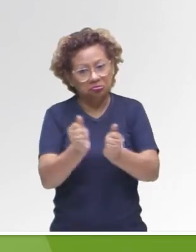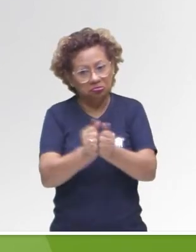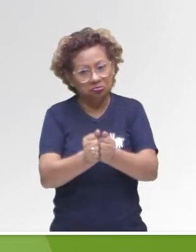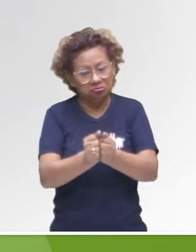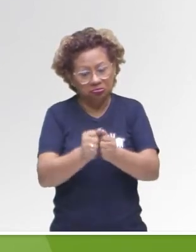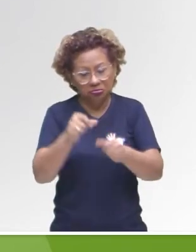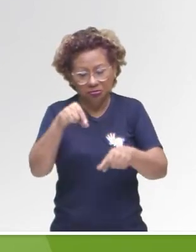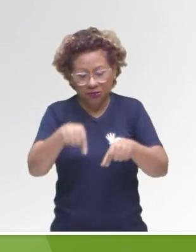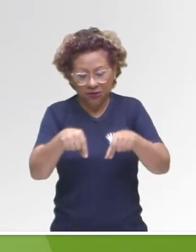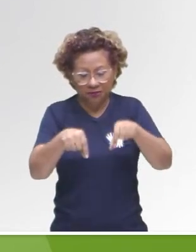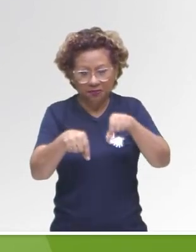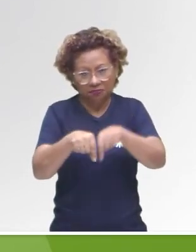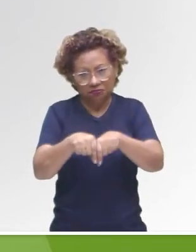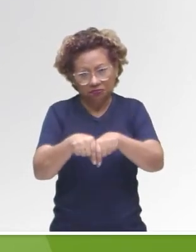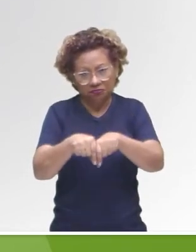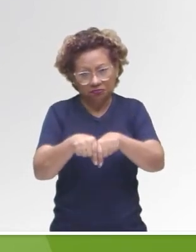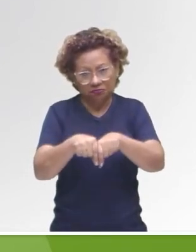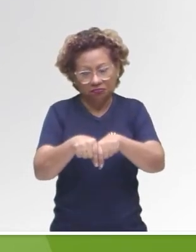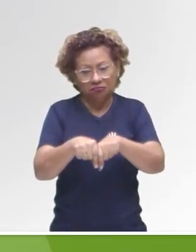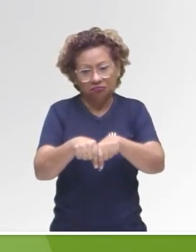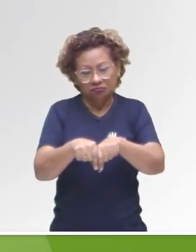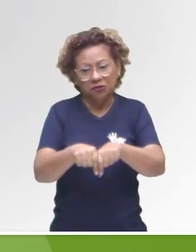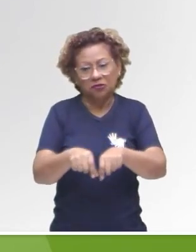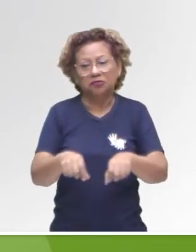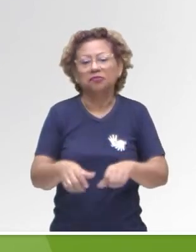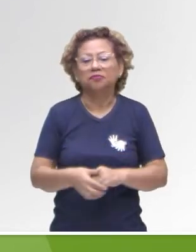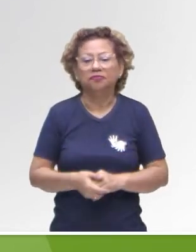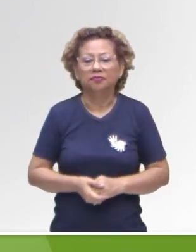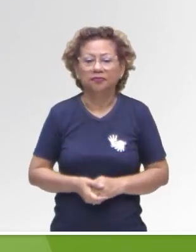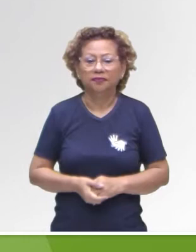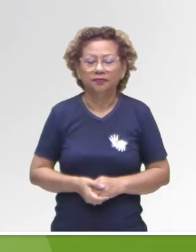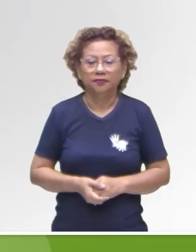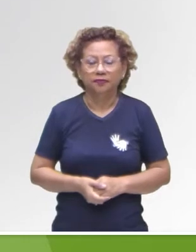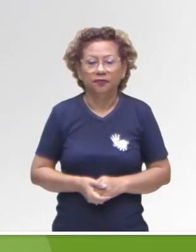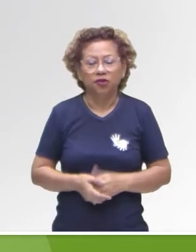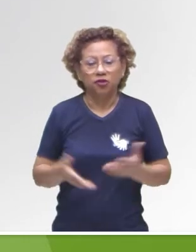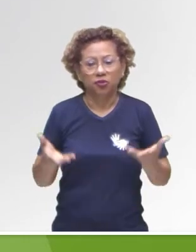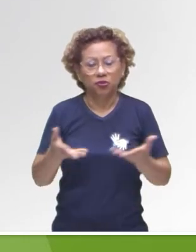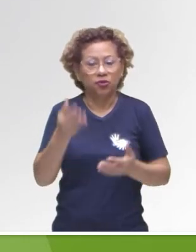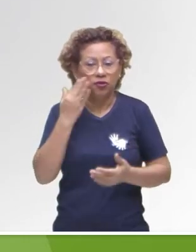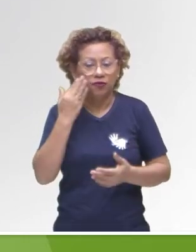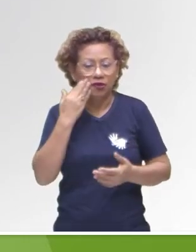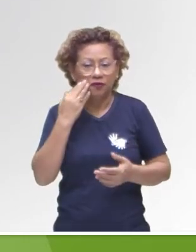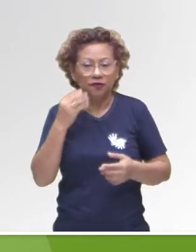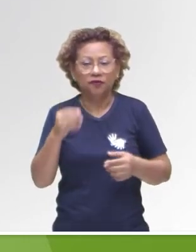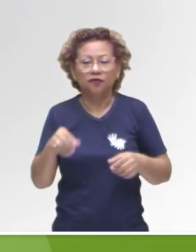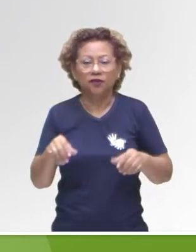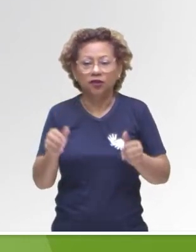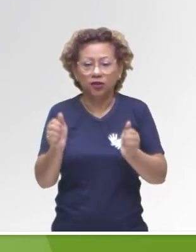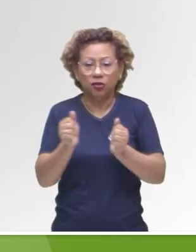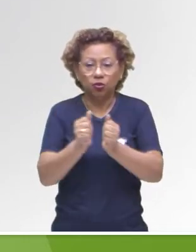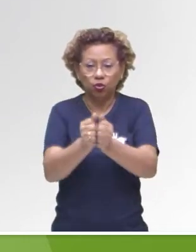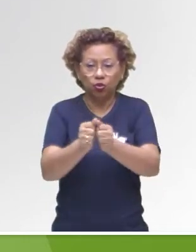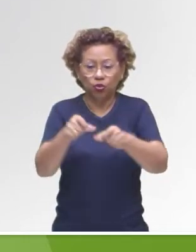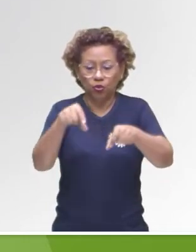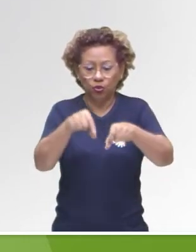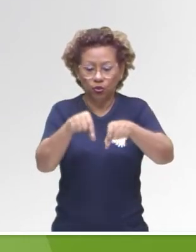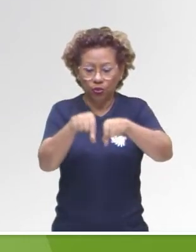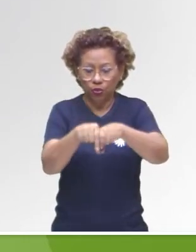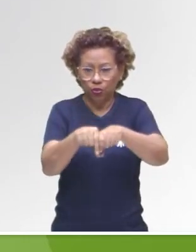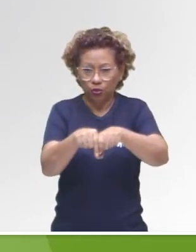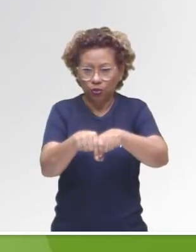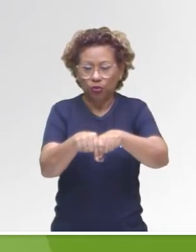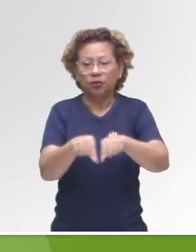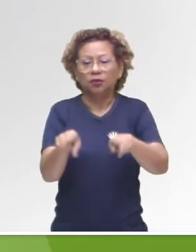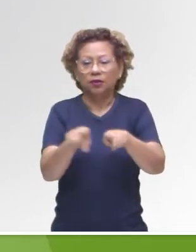ou associados um ao outro. E nós vamos ver dois tipos de associação. Associação em série e depois,